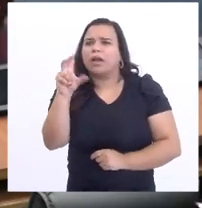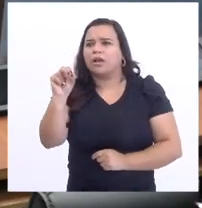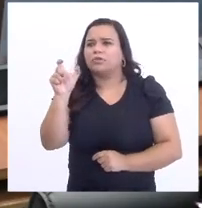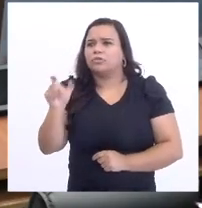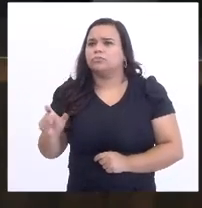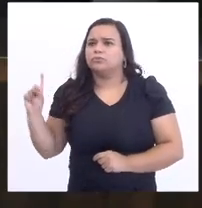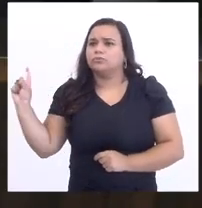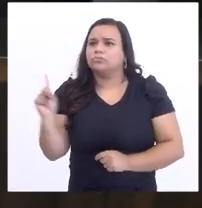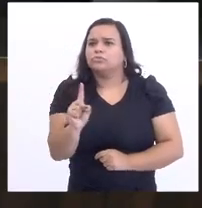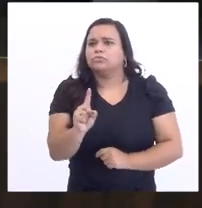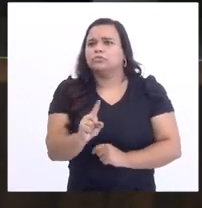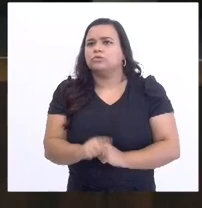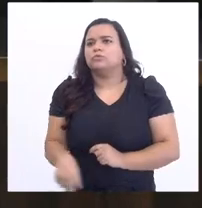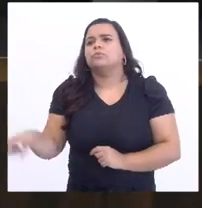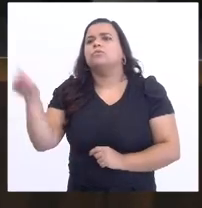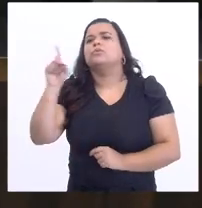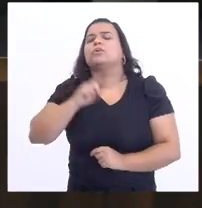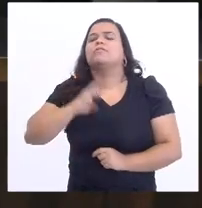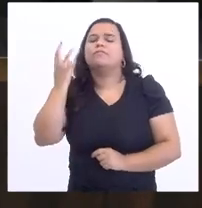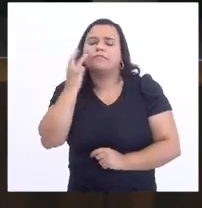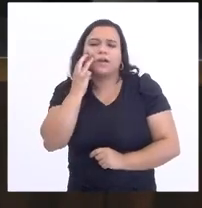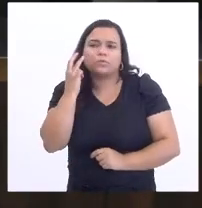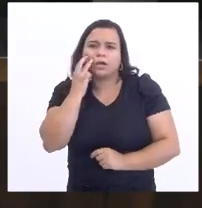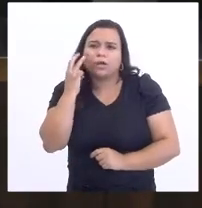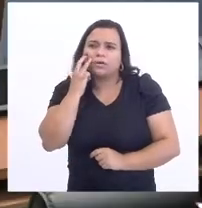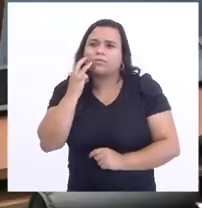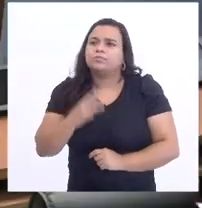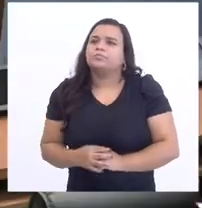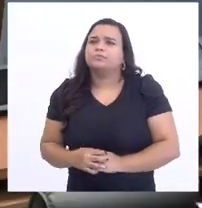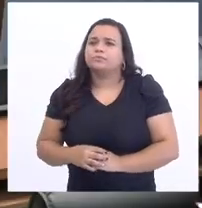de Carvalho. Deputado Valdec Carneiro.